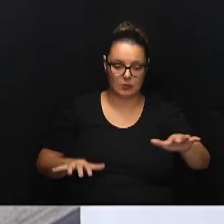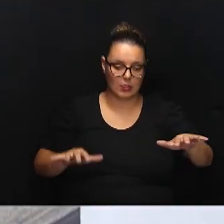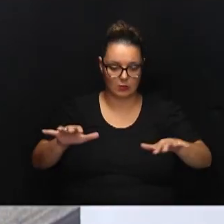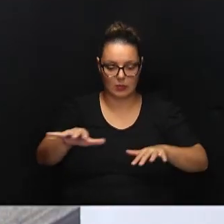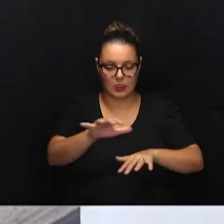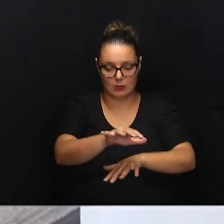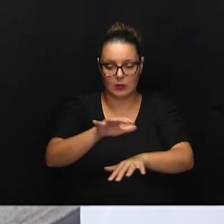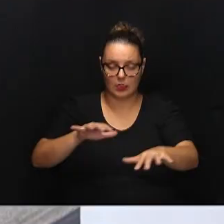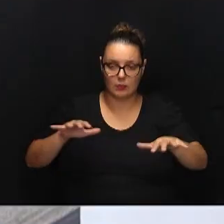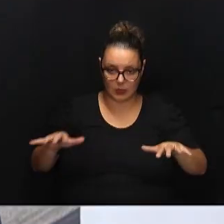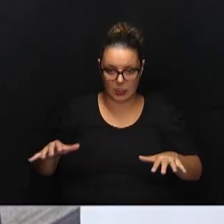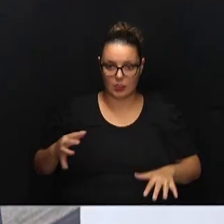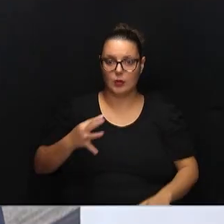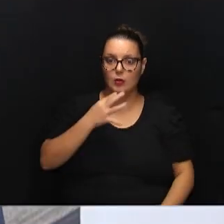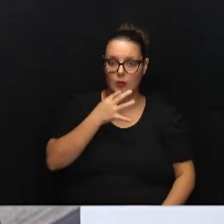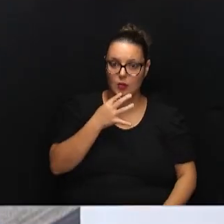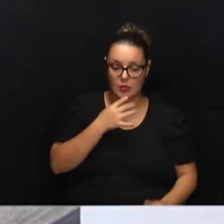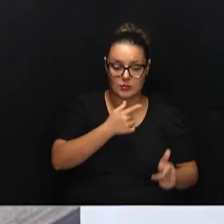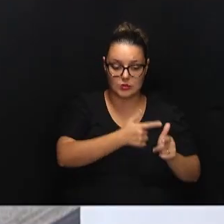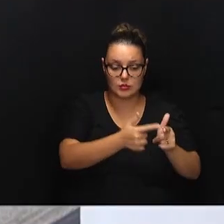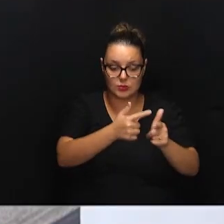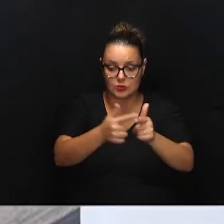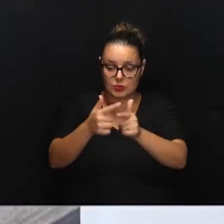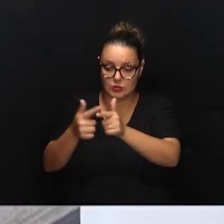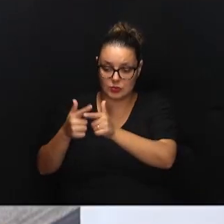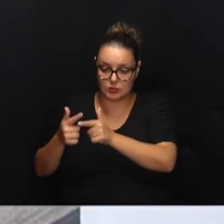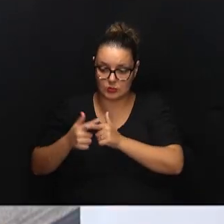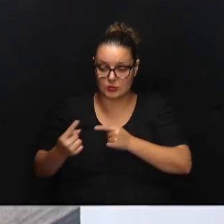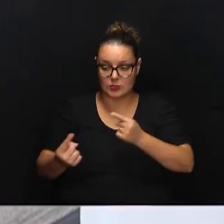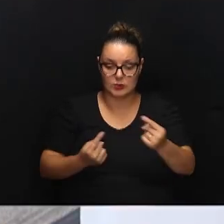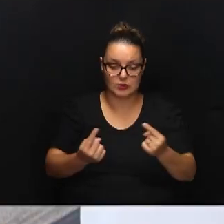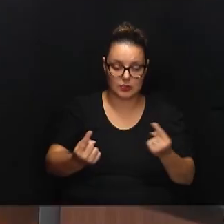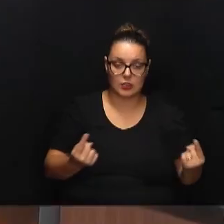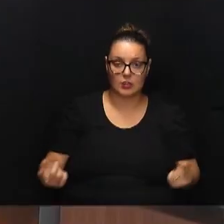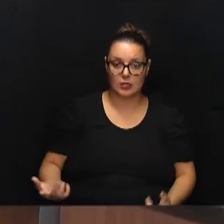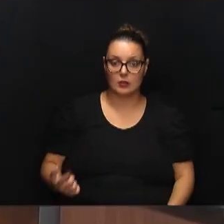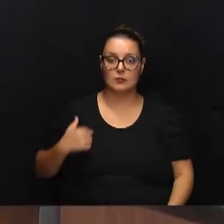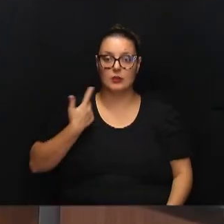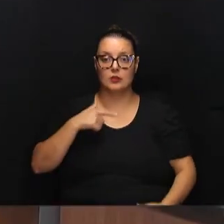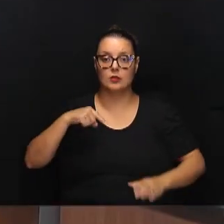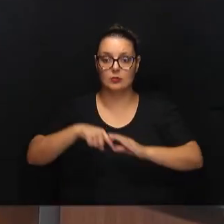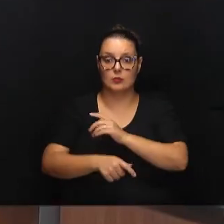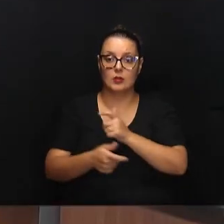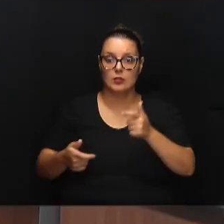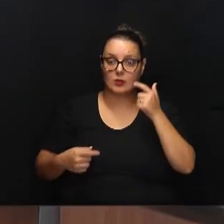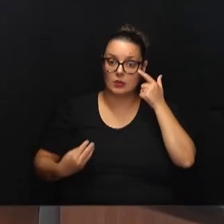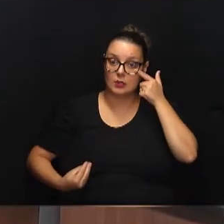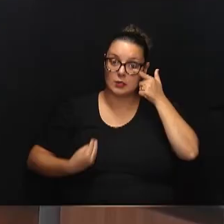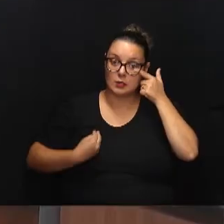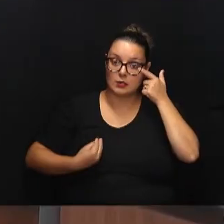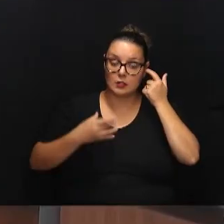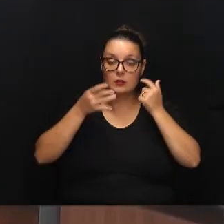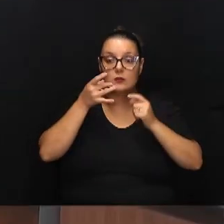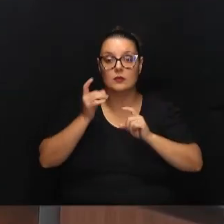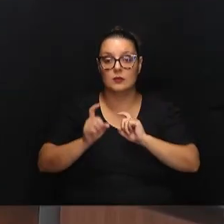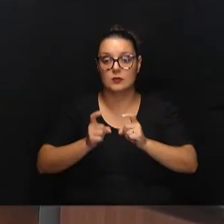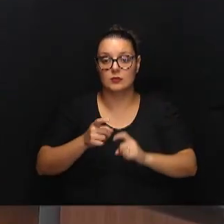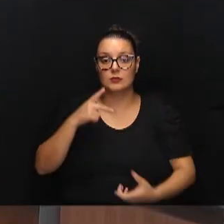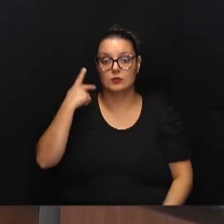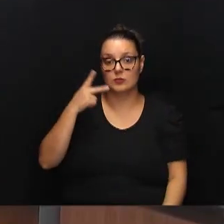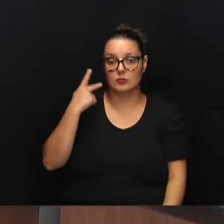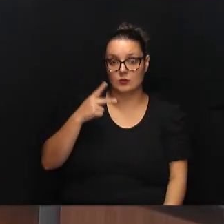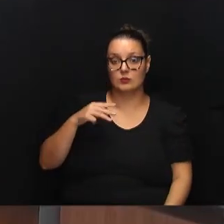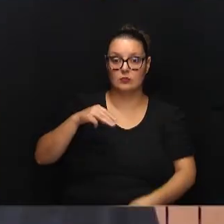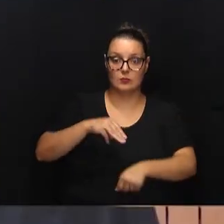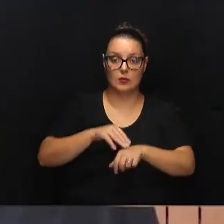conhecem os problemas da nossa cidade, para que a gente possa avançar. Também estiveram presentes na reunião os vereadores